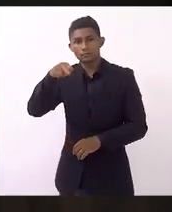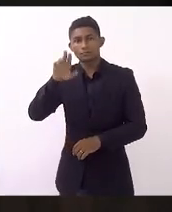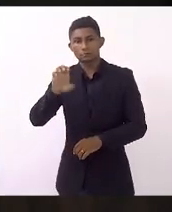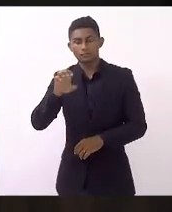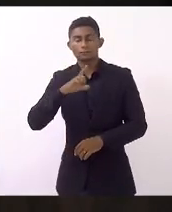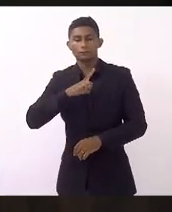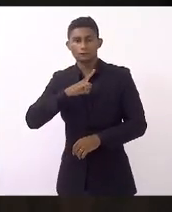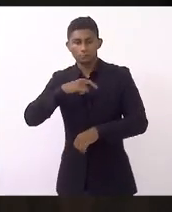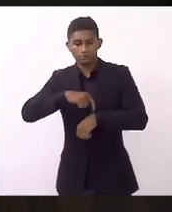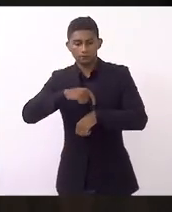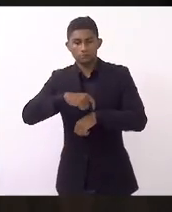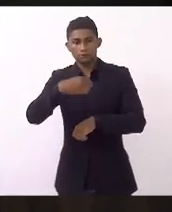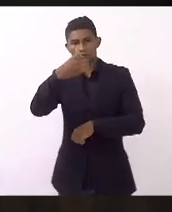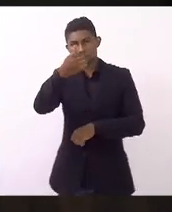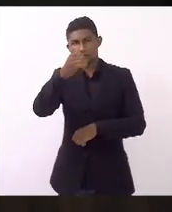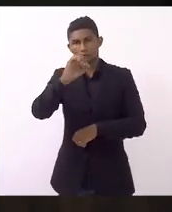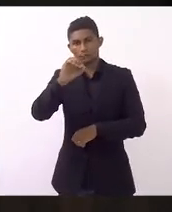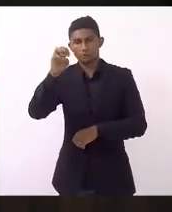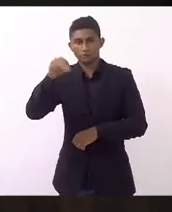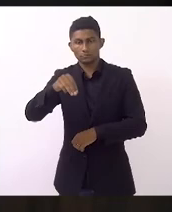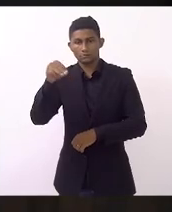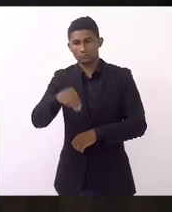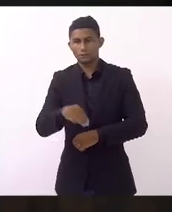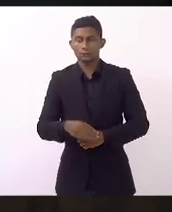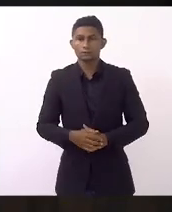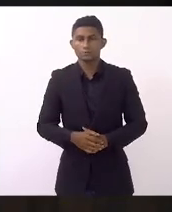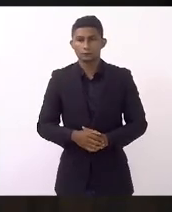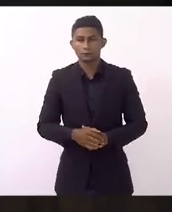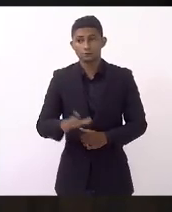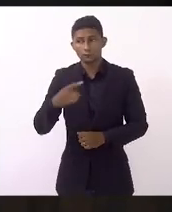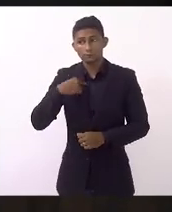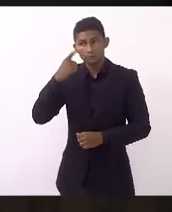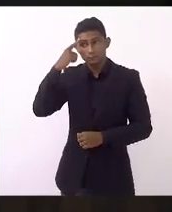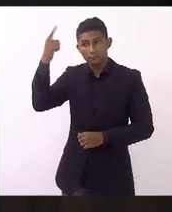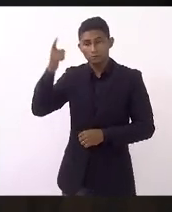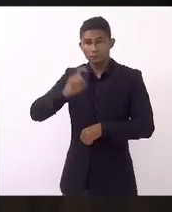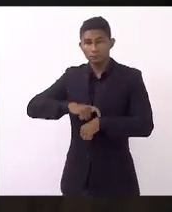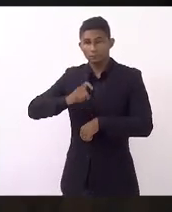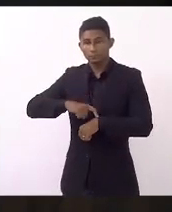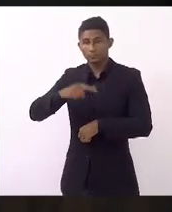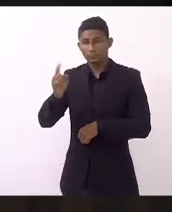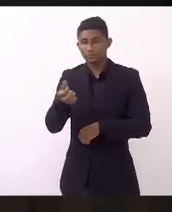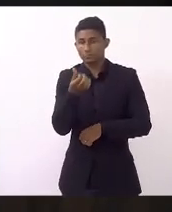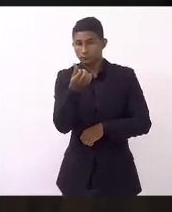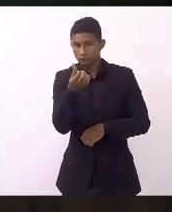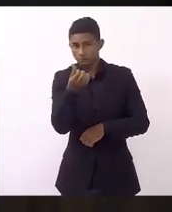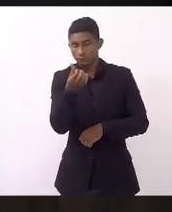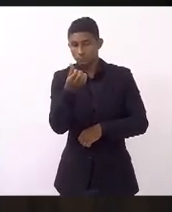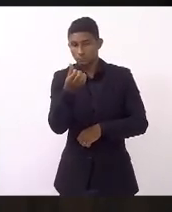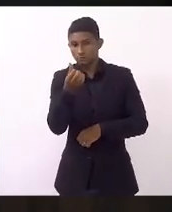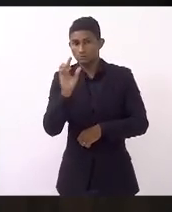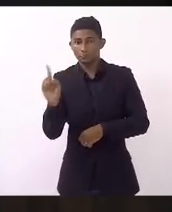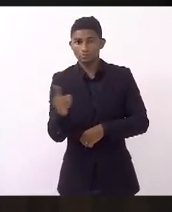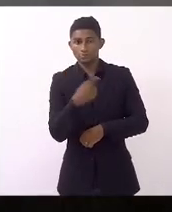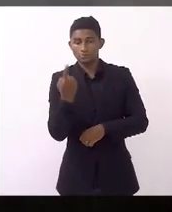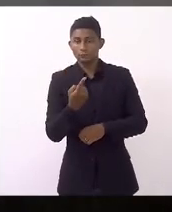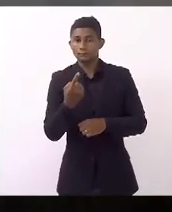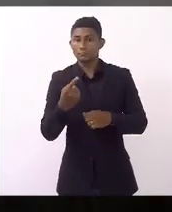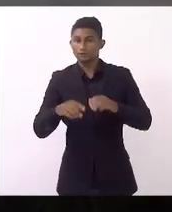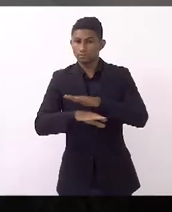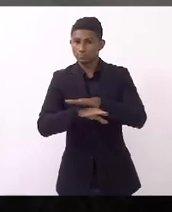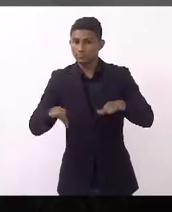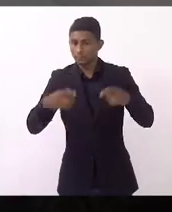10 minutos do tempo regimental. Lembrando que às 18 horas a gente vai precisar encerrar.